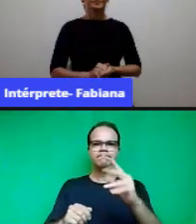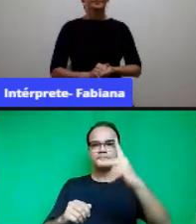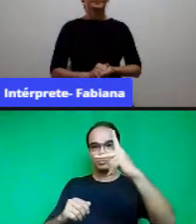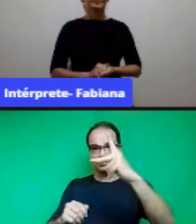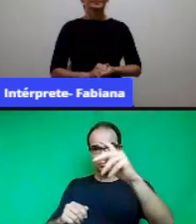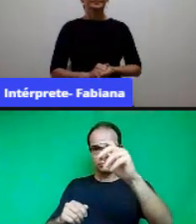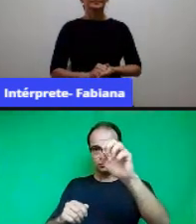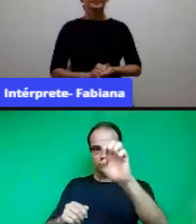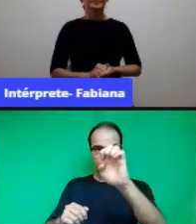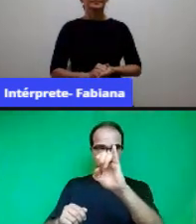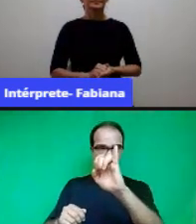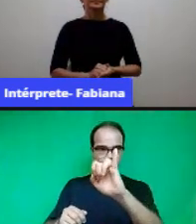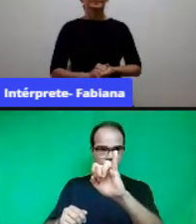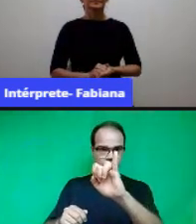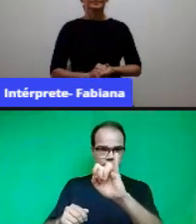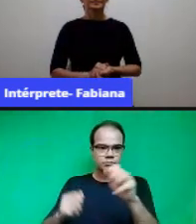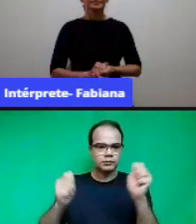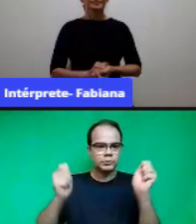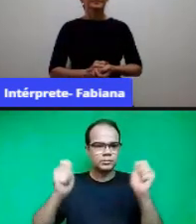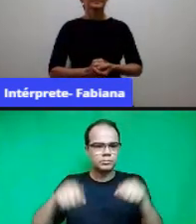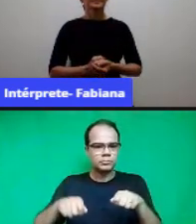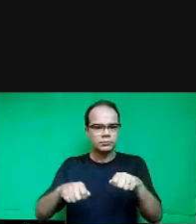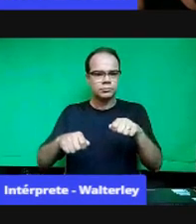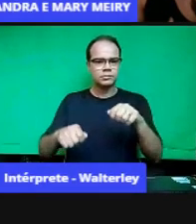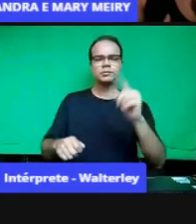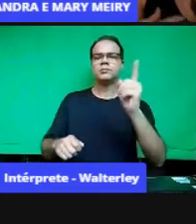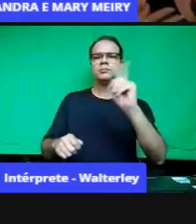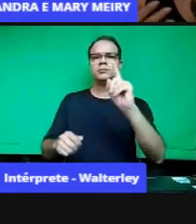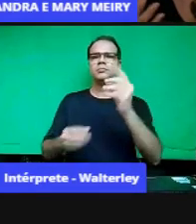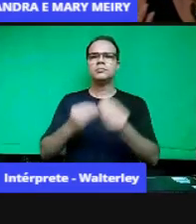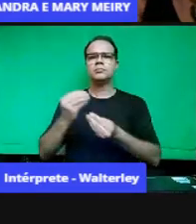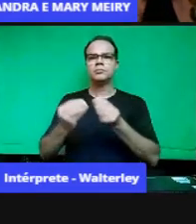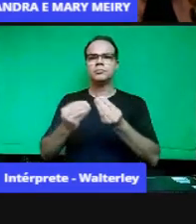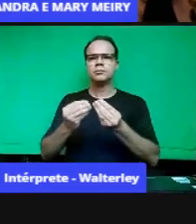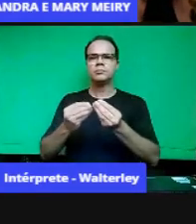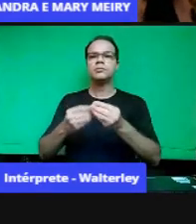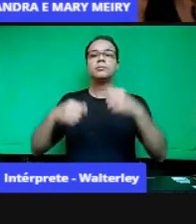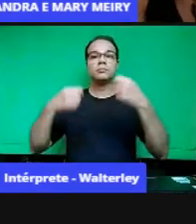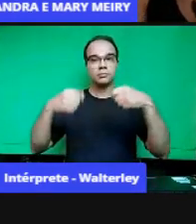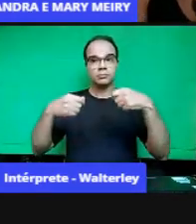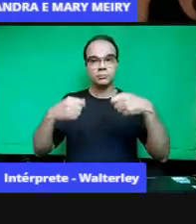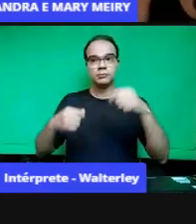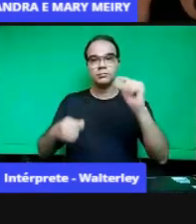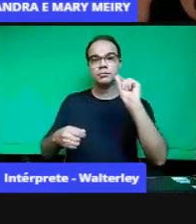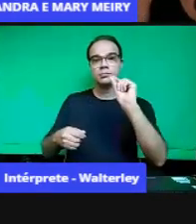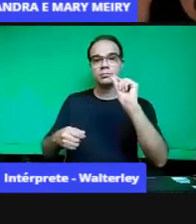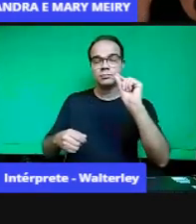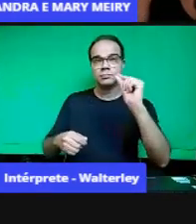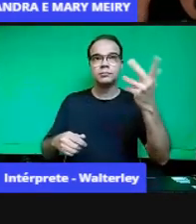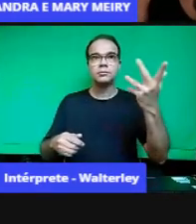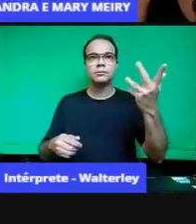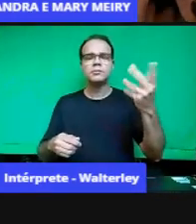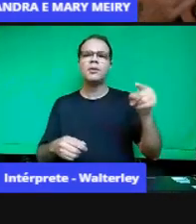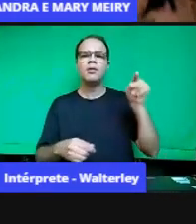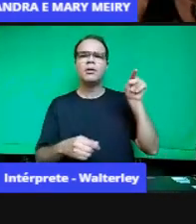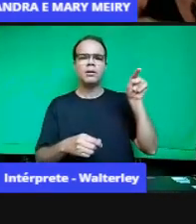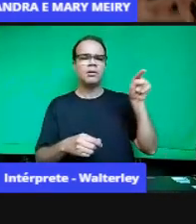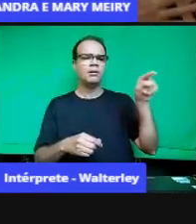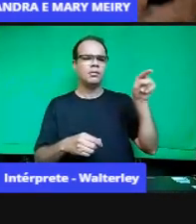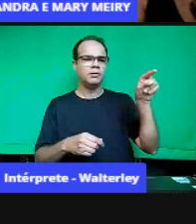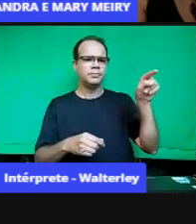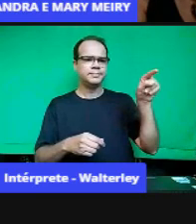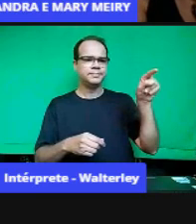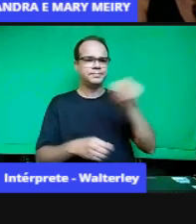deficiência, é imprescindível que você tenha o nível atual do desenvolvimento do aluno. Por